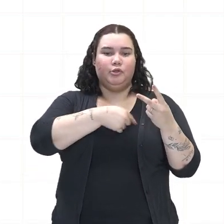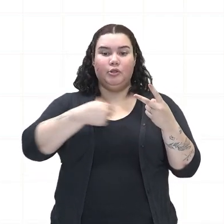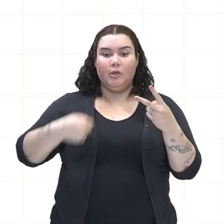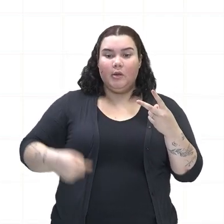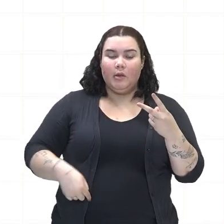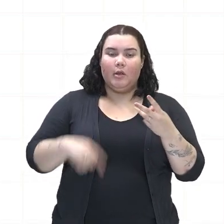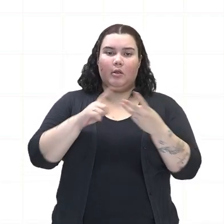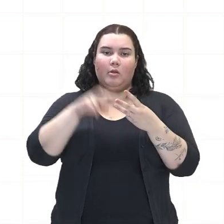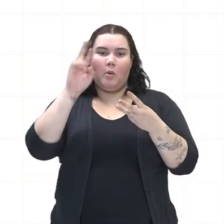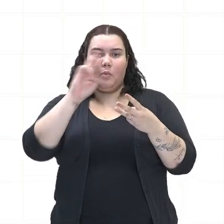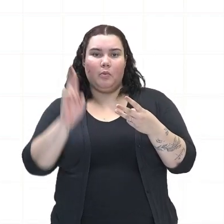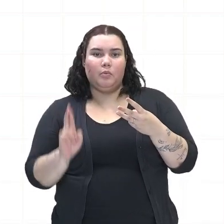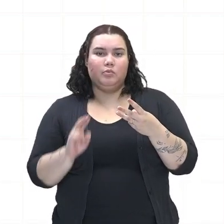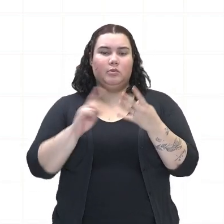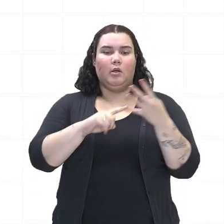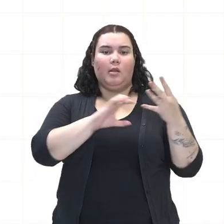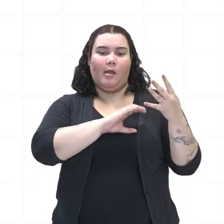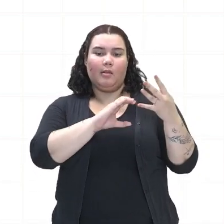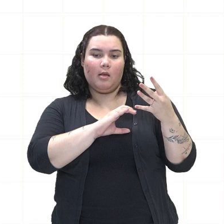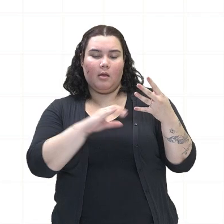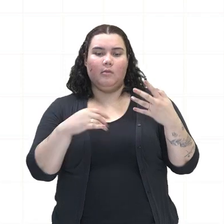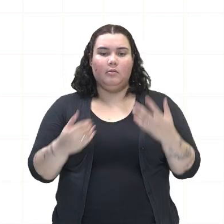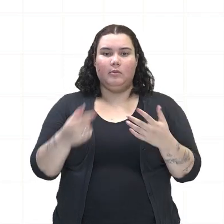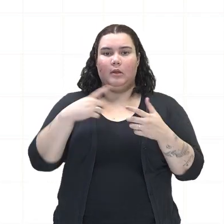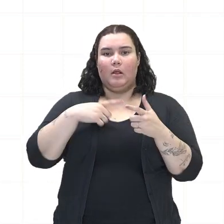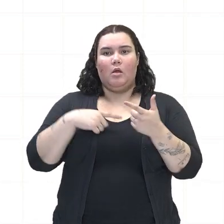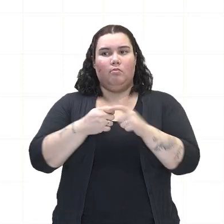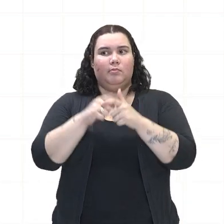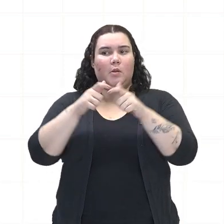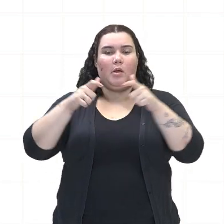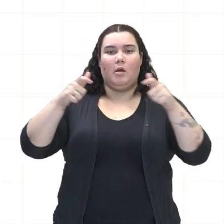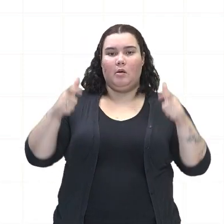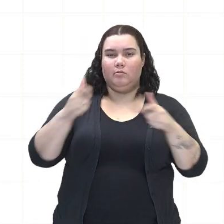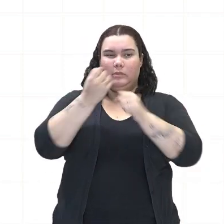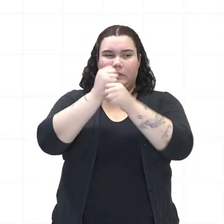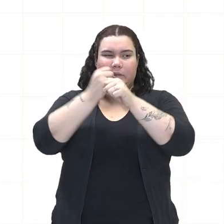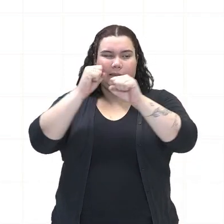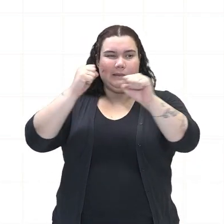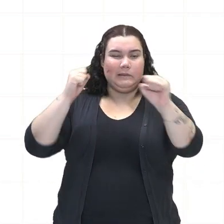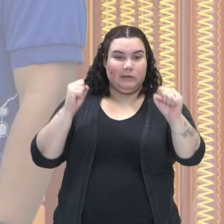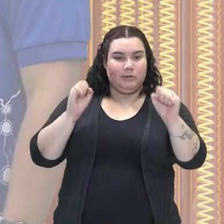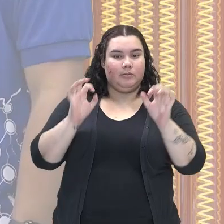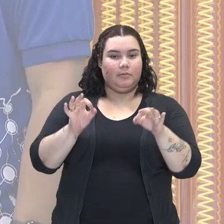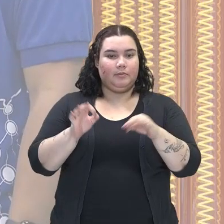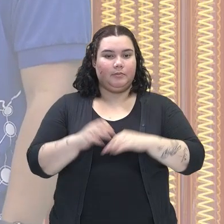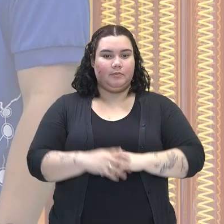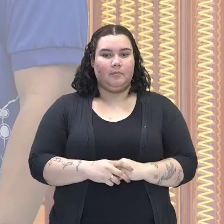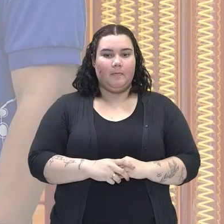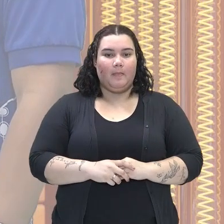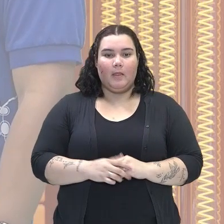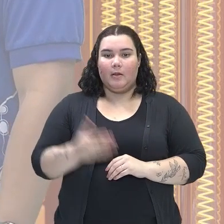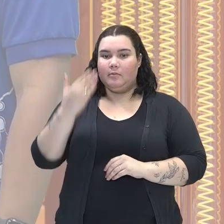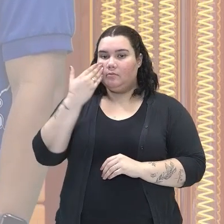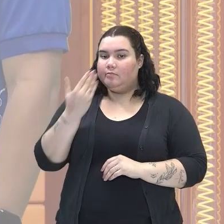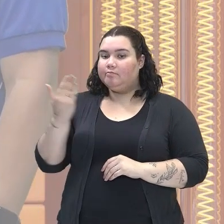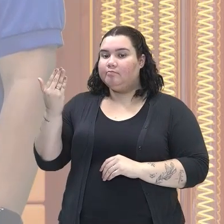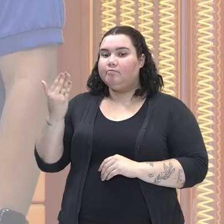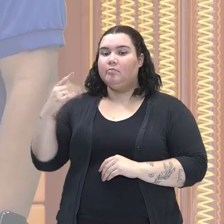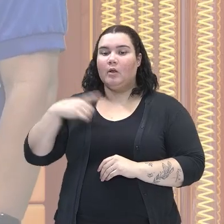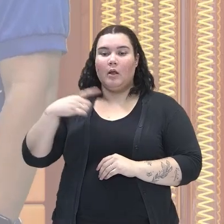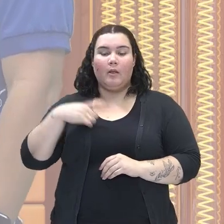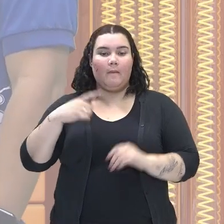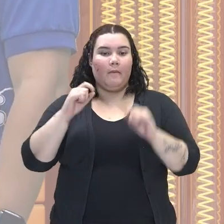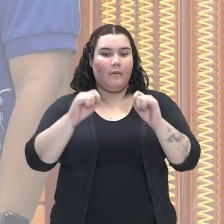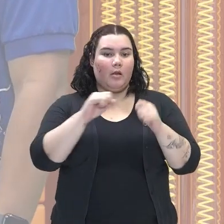países têm ali uma extensão territorial muito grande. Inclusive a gente tem aqui, nesse mapa que a gente vai mostrar para vocês agora, só da América